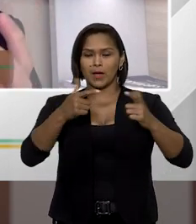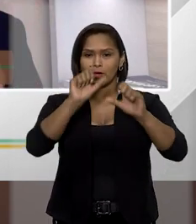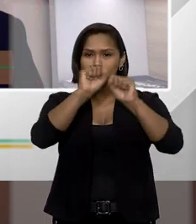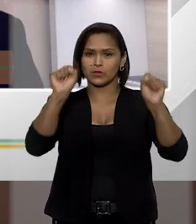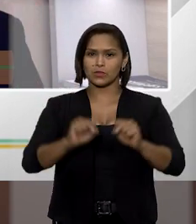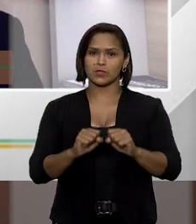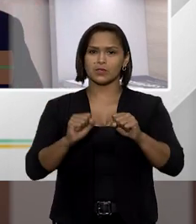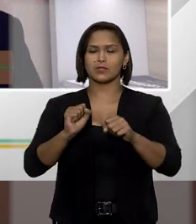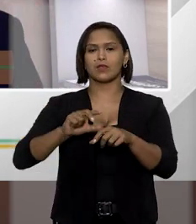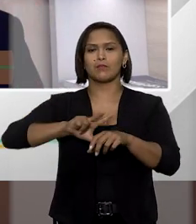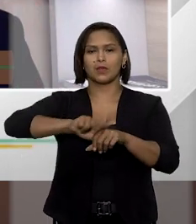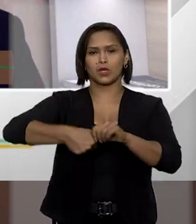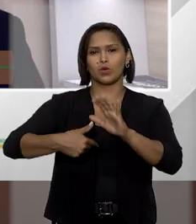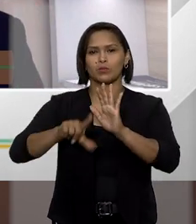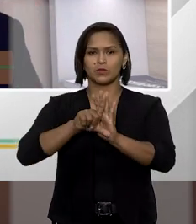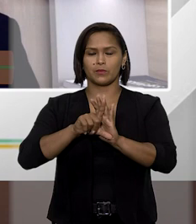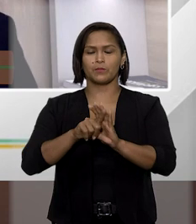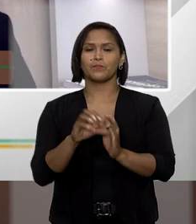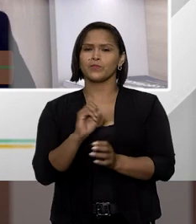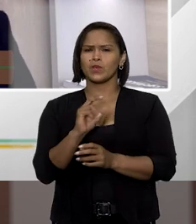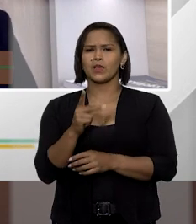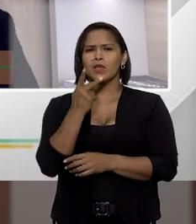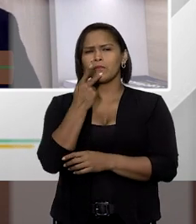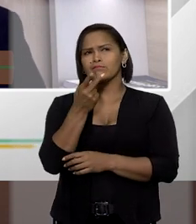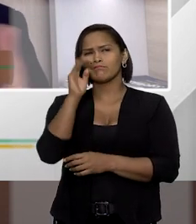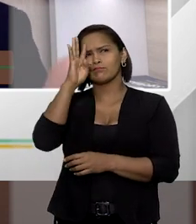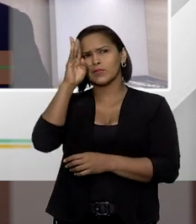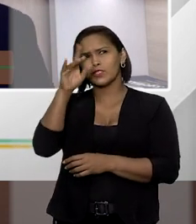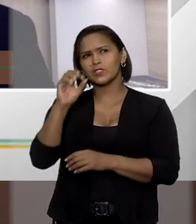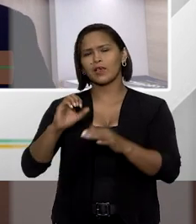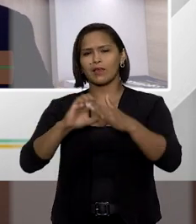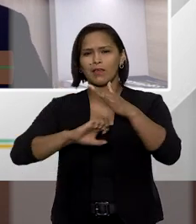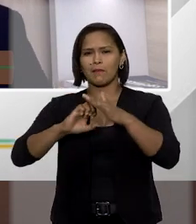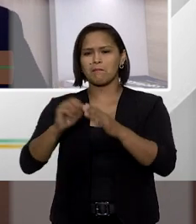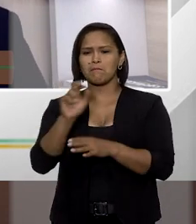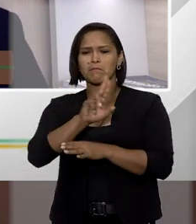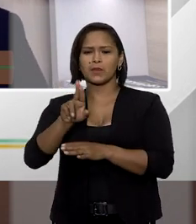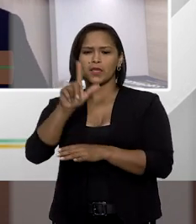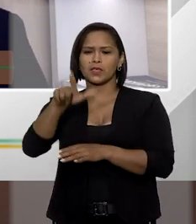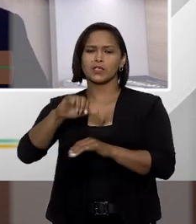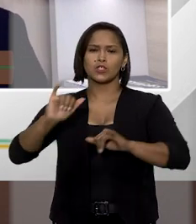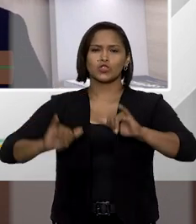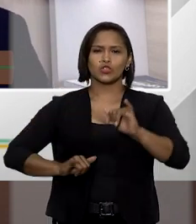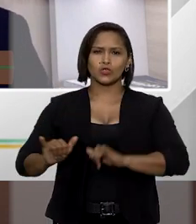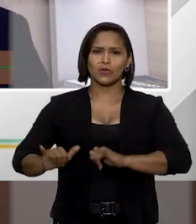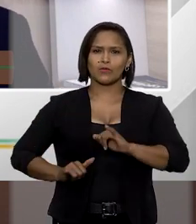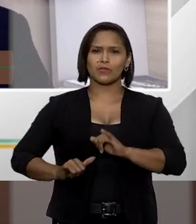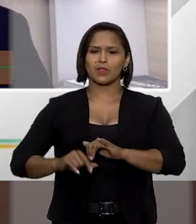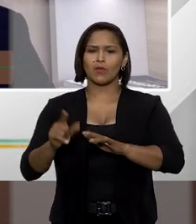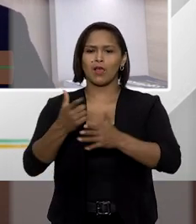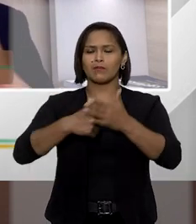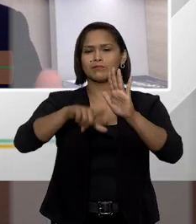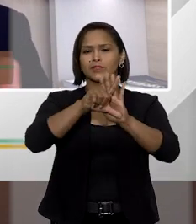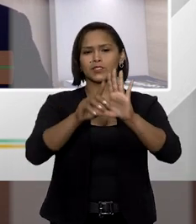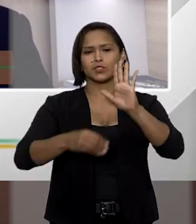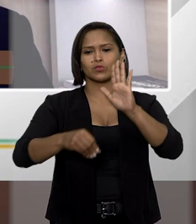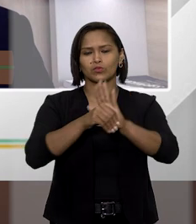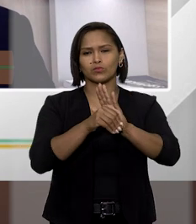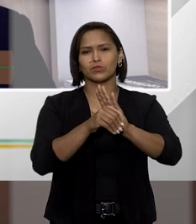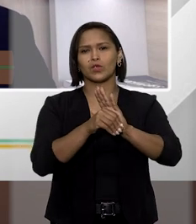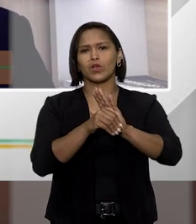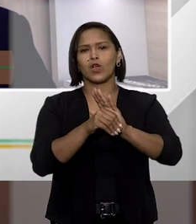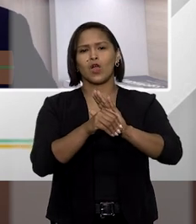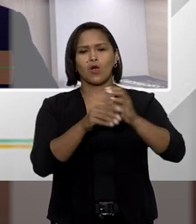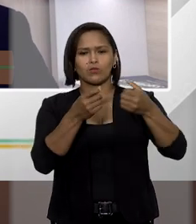do sistema anticorrupção. Ok, imagine que a empresa X sofreu a sanção de